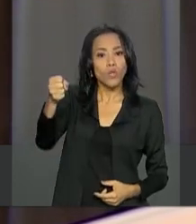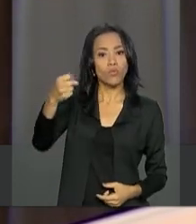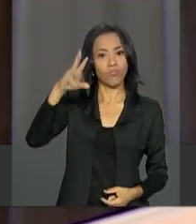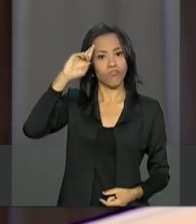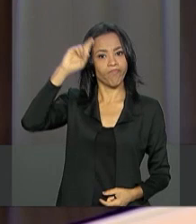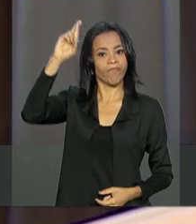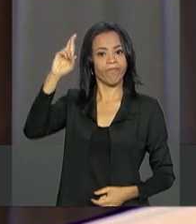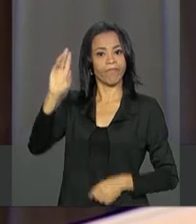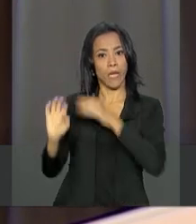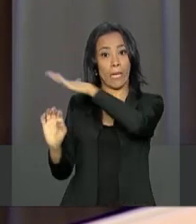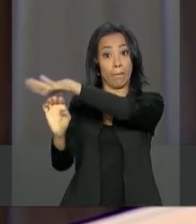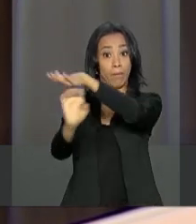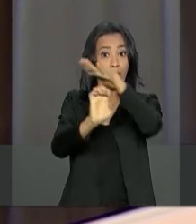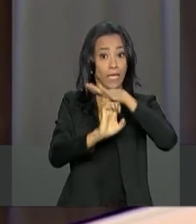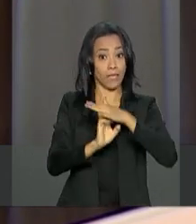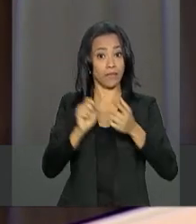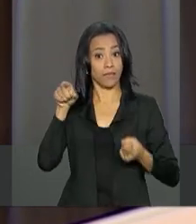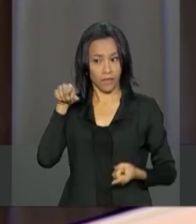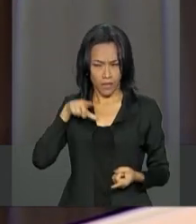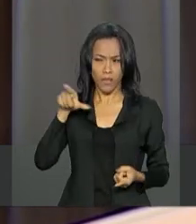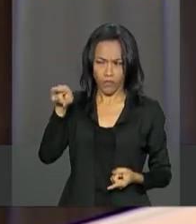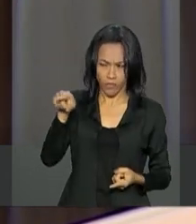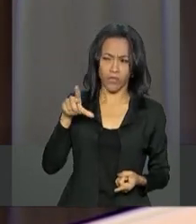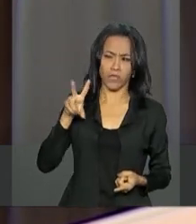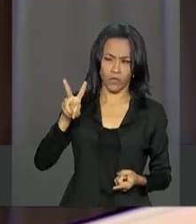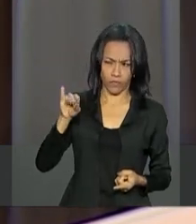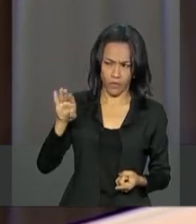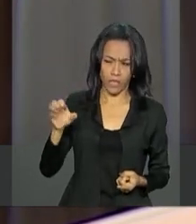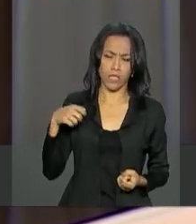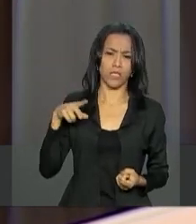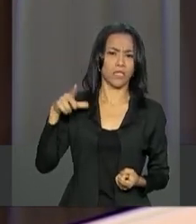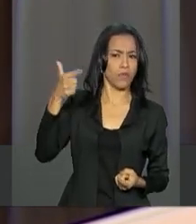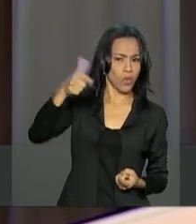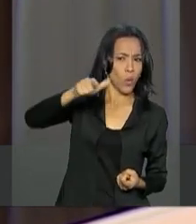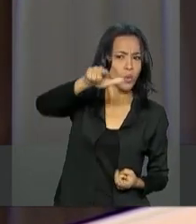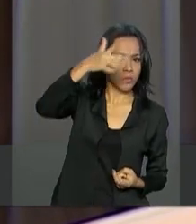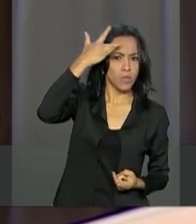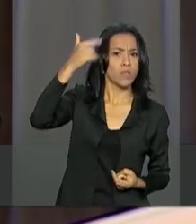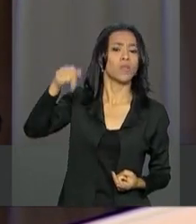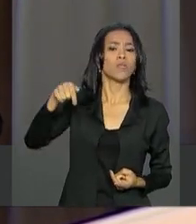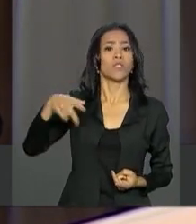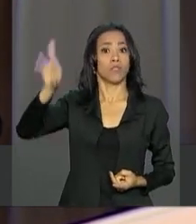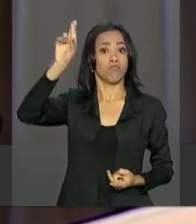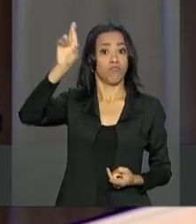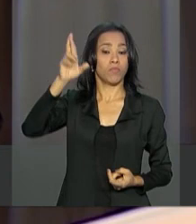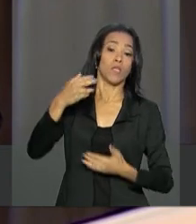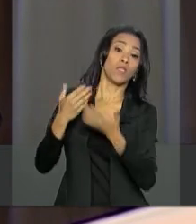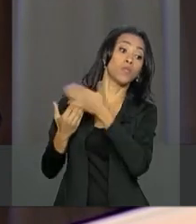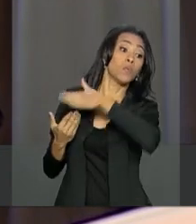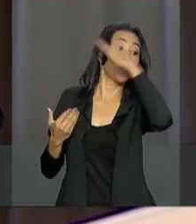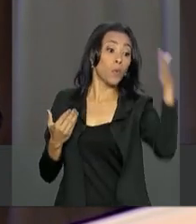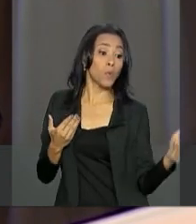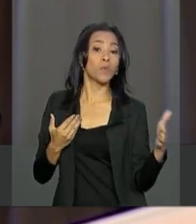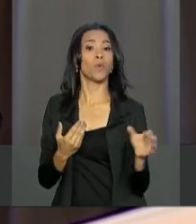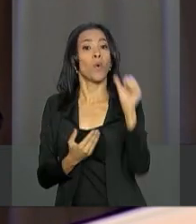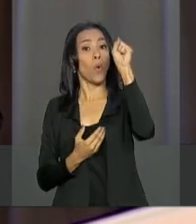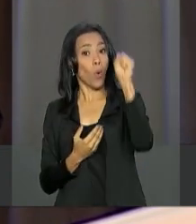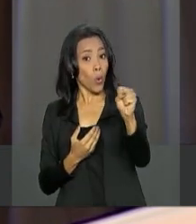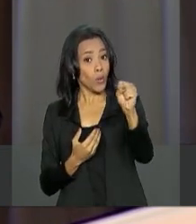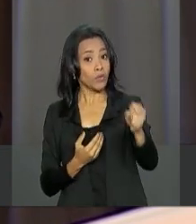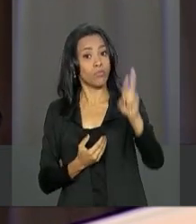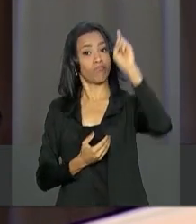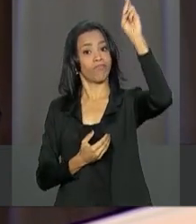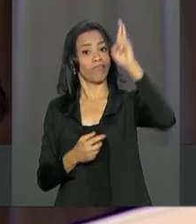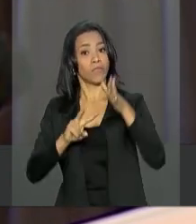quem compareceu foi o seu vice-presidente, o Robson estava fora do país, e de outro lado, 8 representantes de sindicatos, de